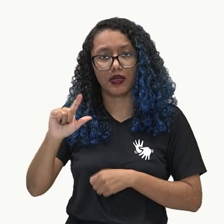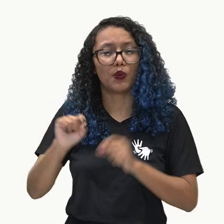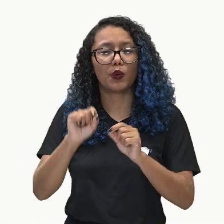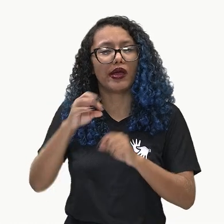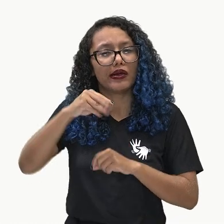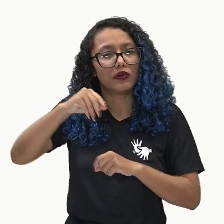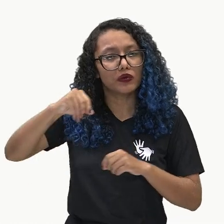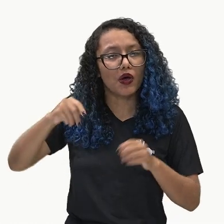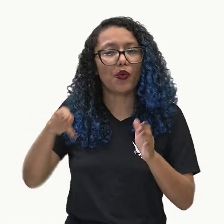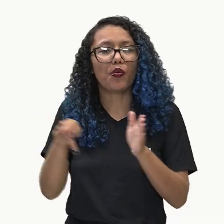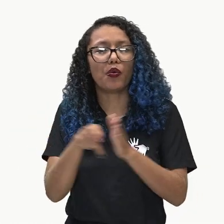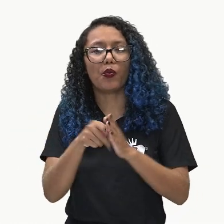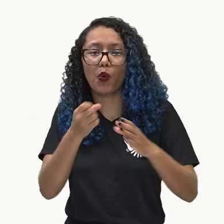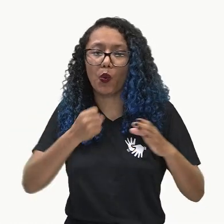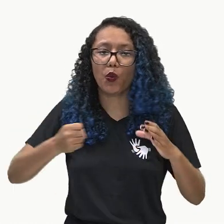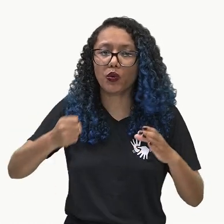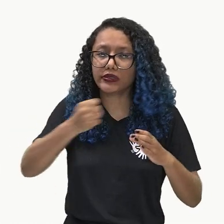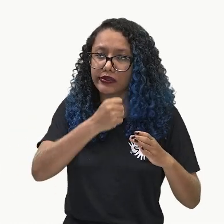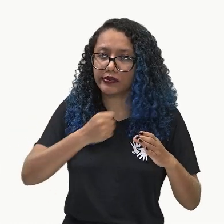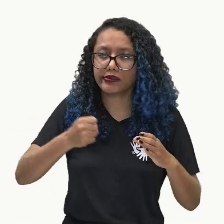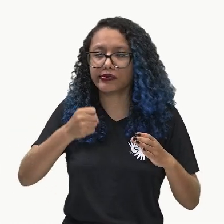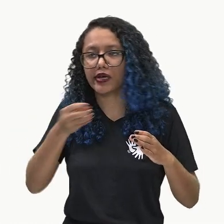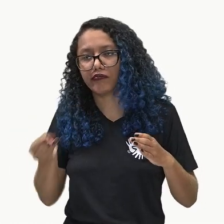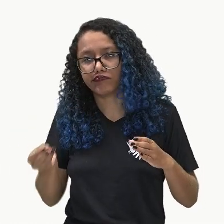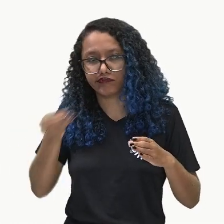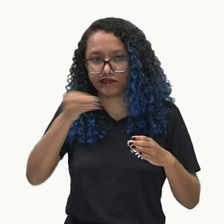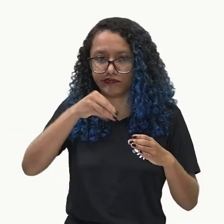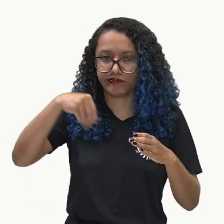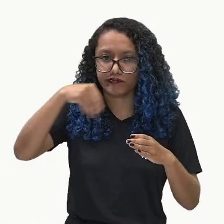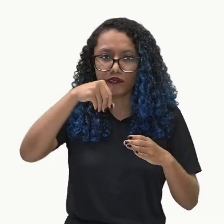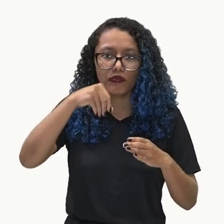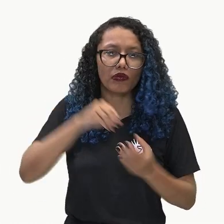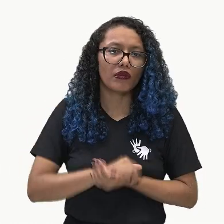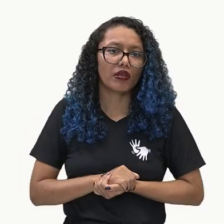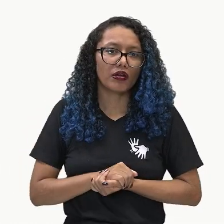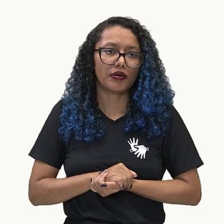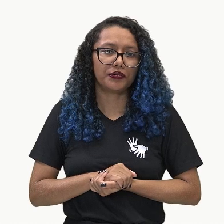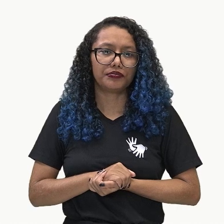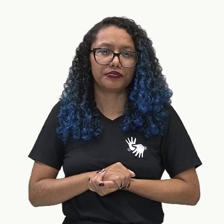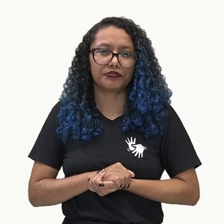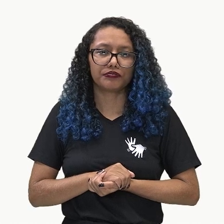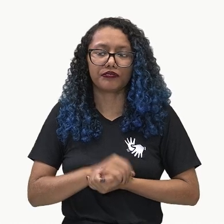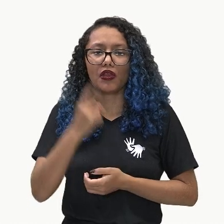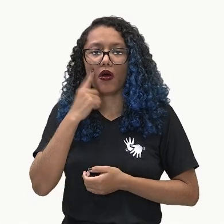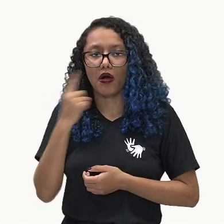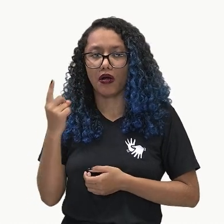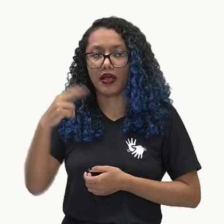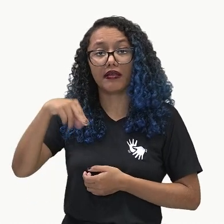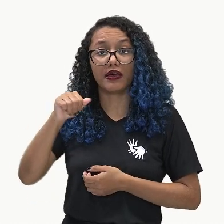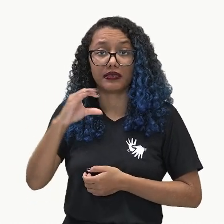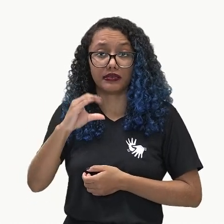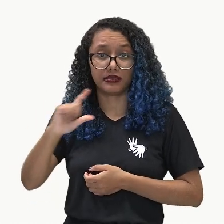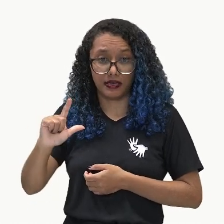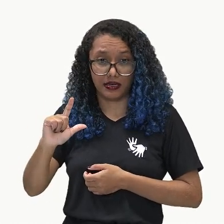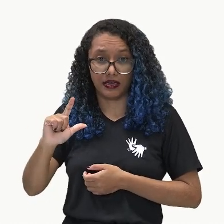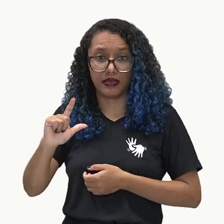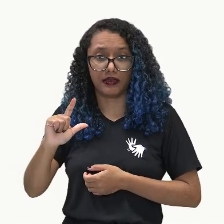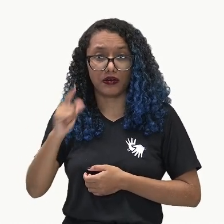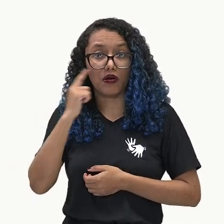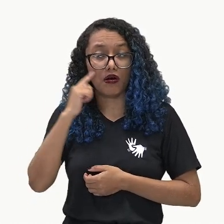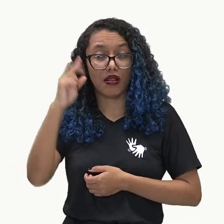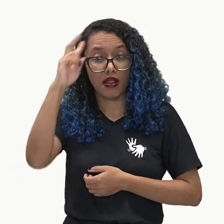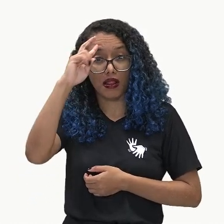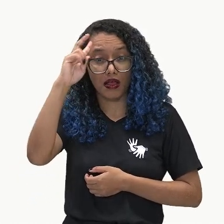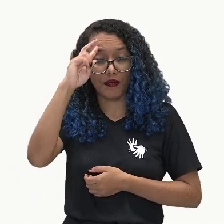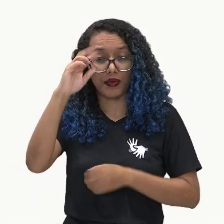cozinha, certo? Então, aqui ó, nós temos a dissociação NaCl, lembrando que aqui as